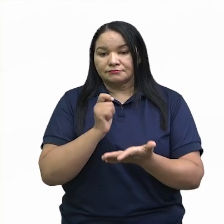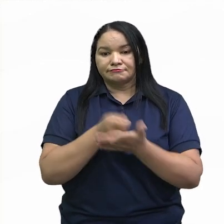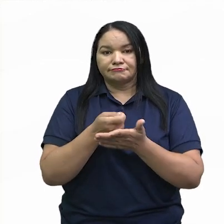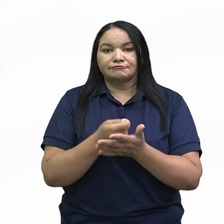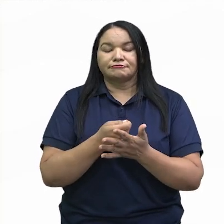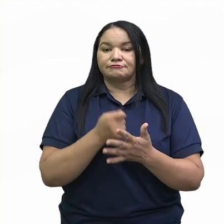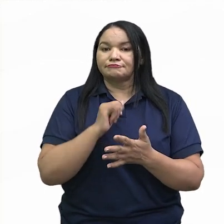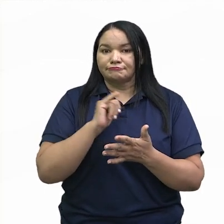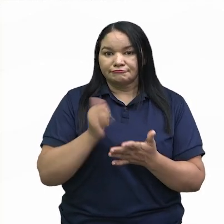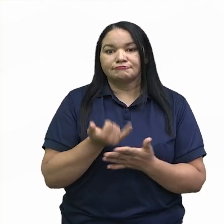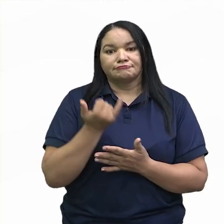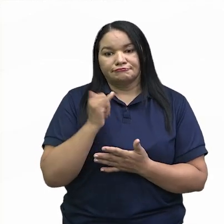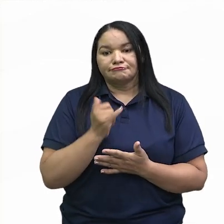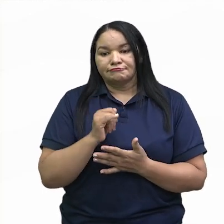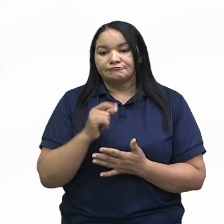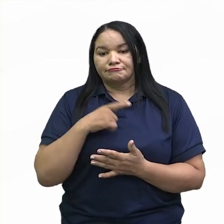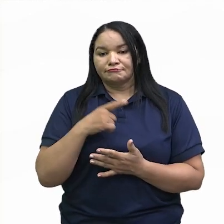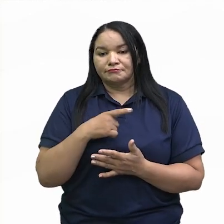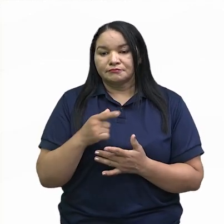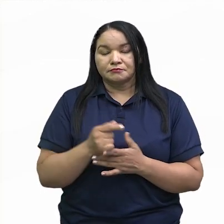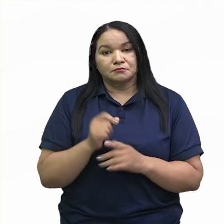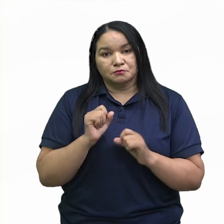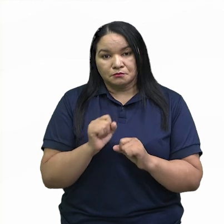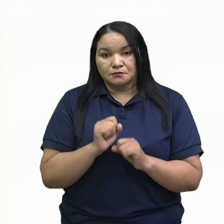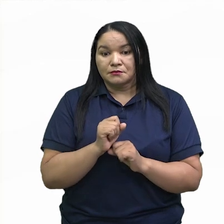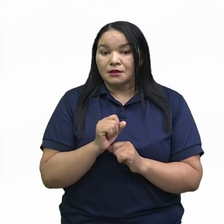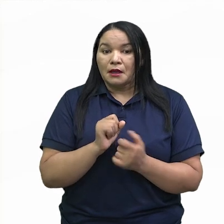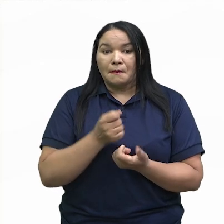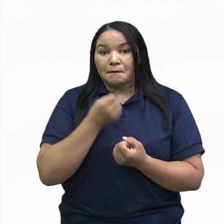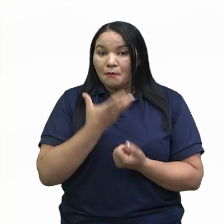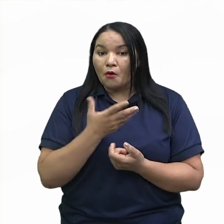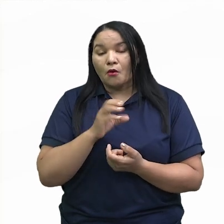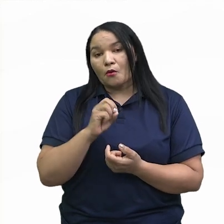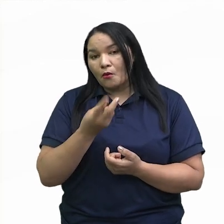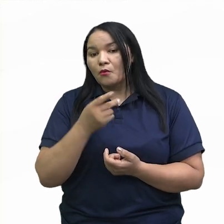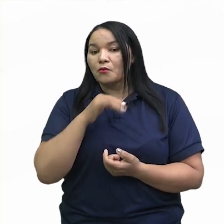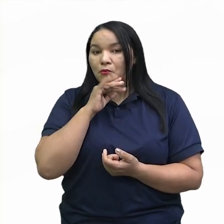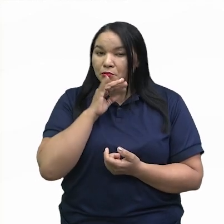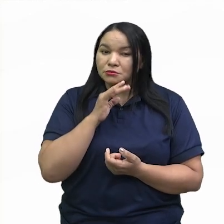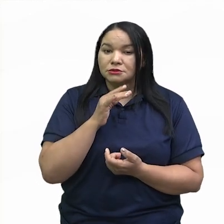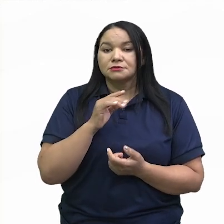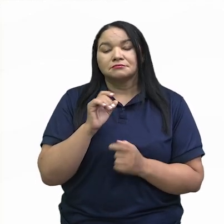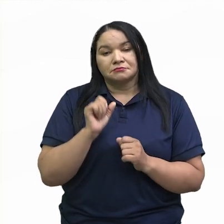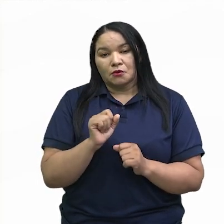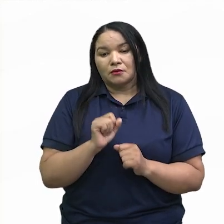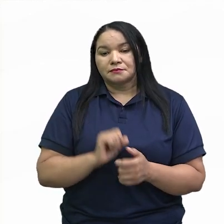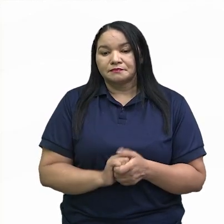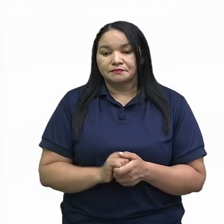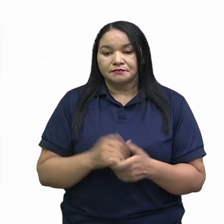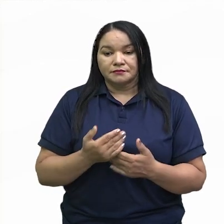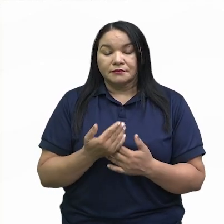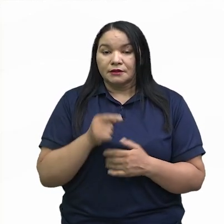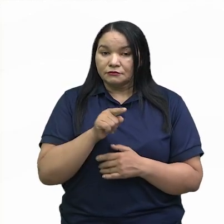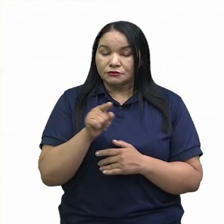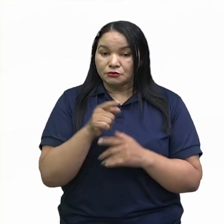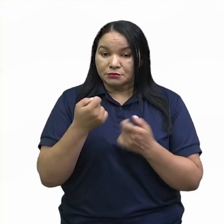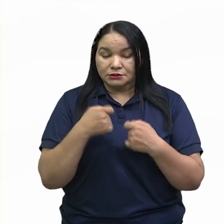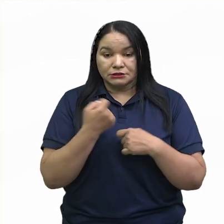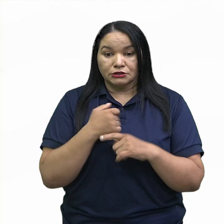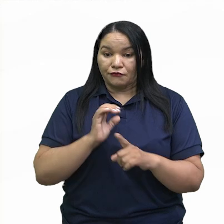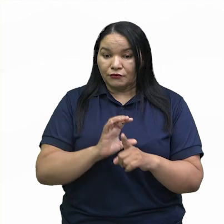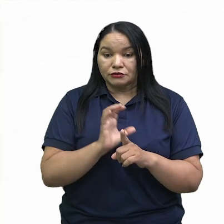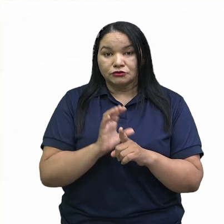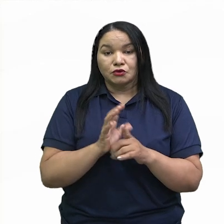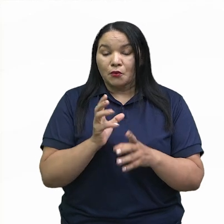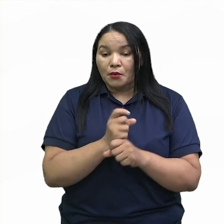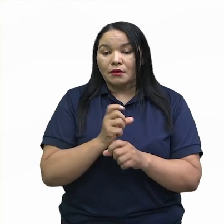Esses juros, eles podem ser um aliado ou um vilão. É importante que você domine os fatores que influenciam o